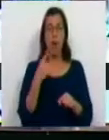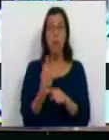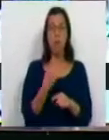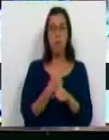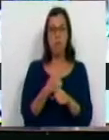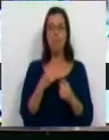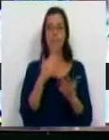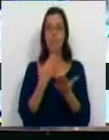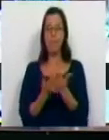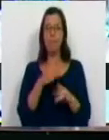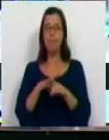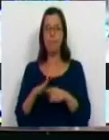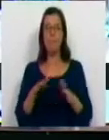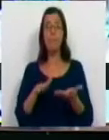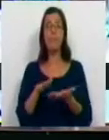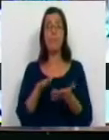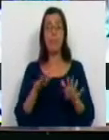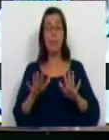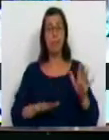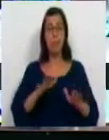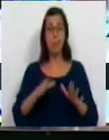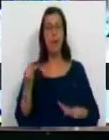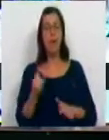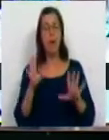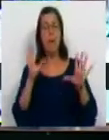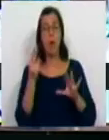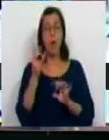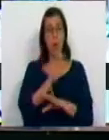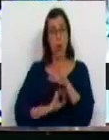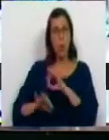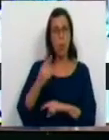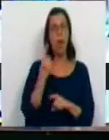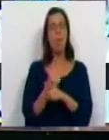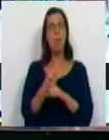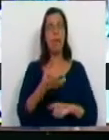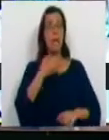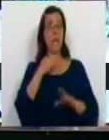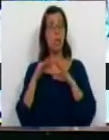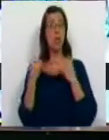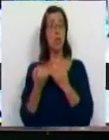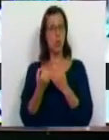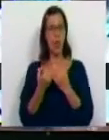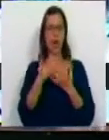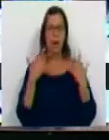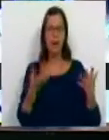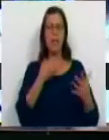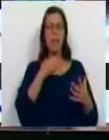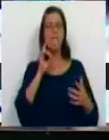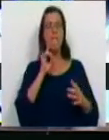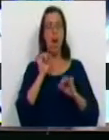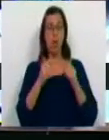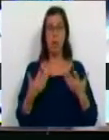também é reflexo deste impasse institucional. Mas a União Europeia também vive numa crise social e uma profunda crise de